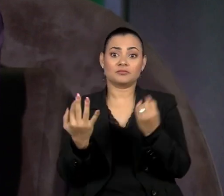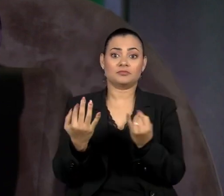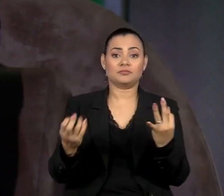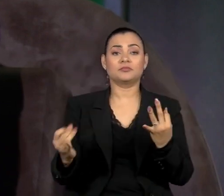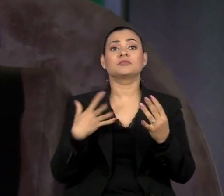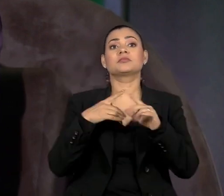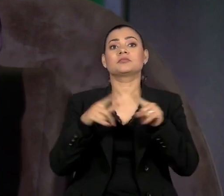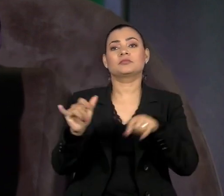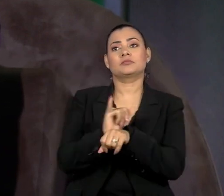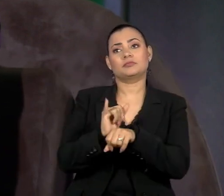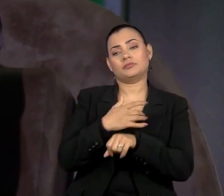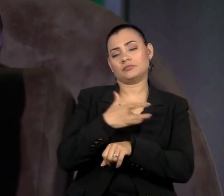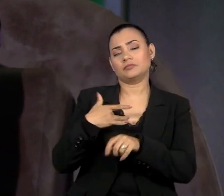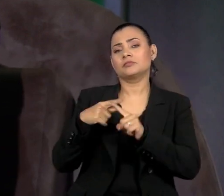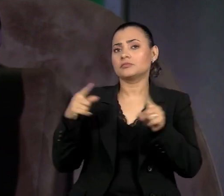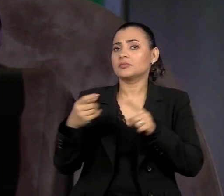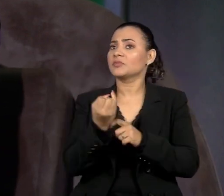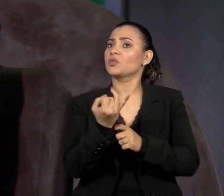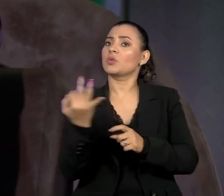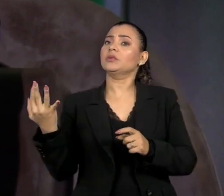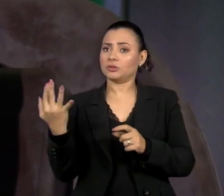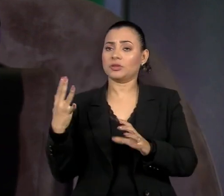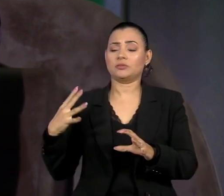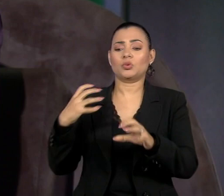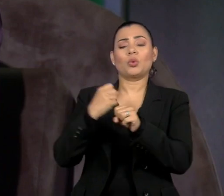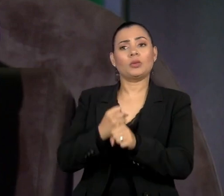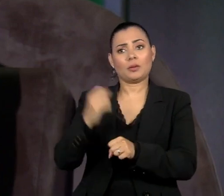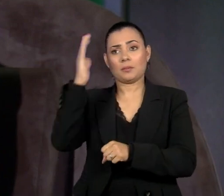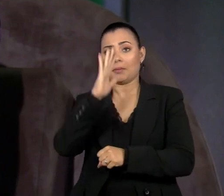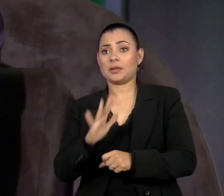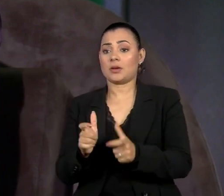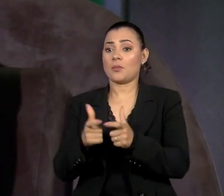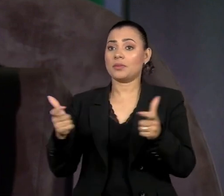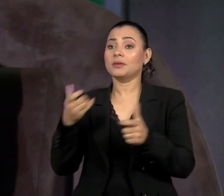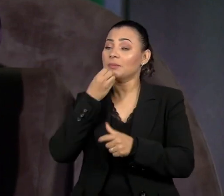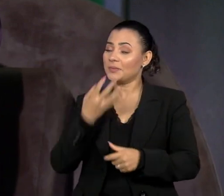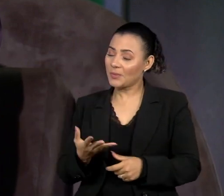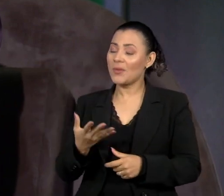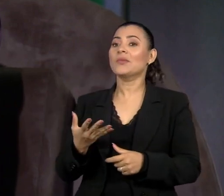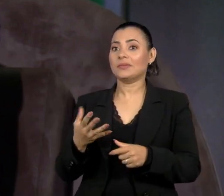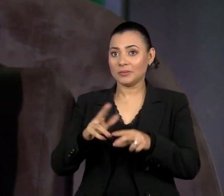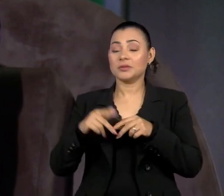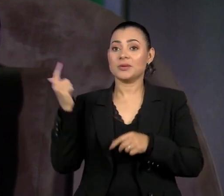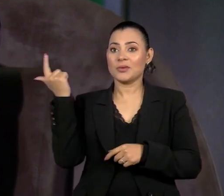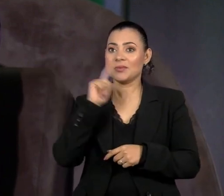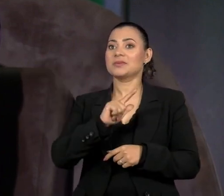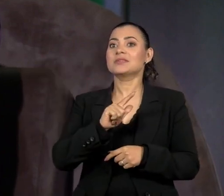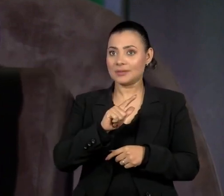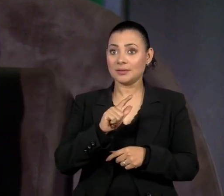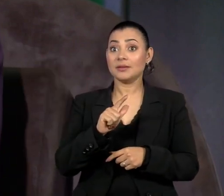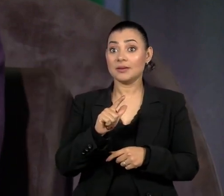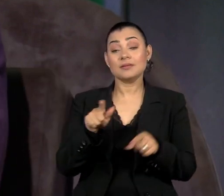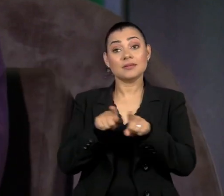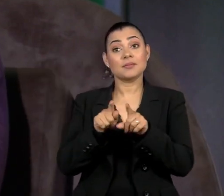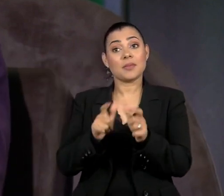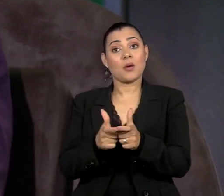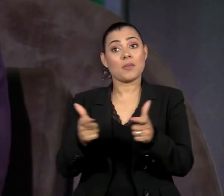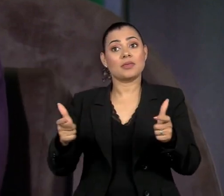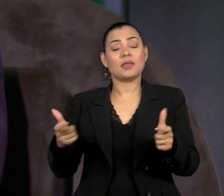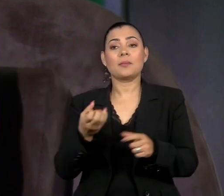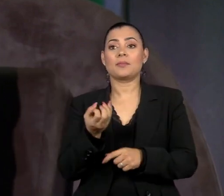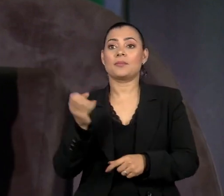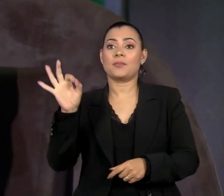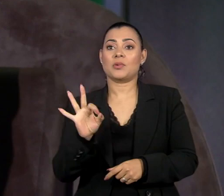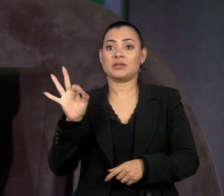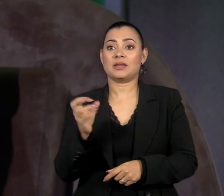mas a quantidade em si, né, o massivo de médicos aumentando, a tendência é que a gente consiga aumentar a porcentagem